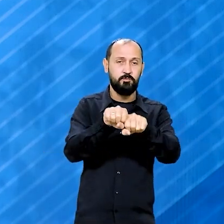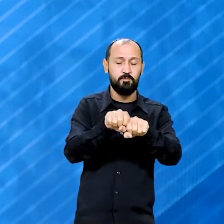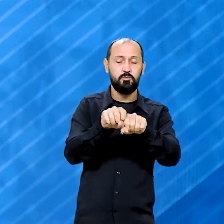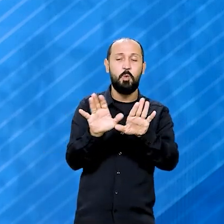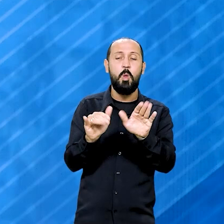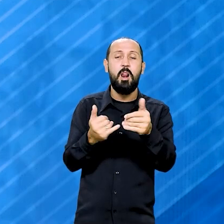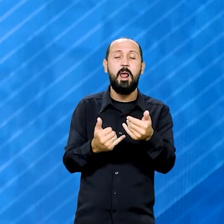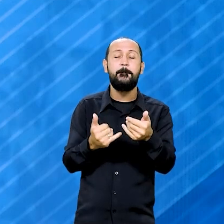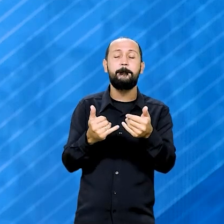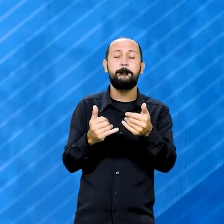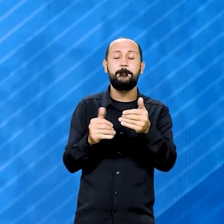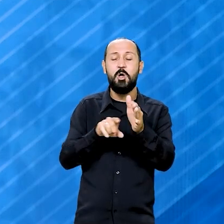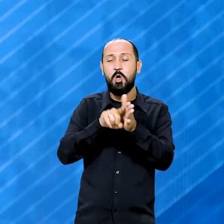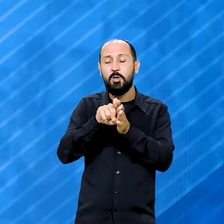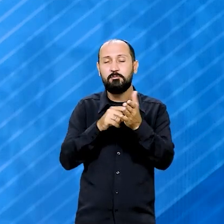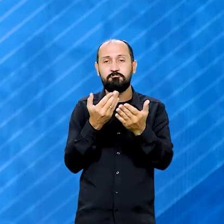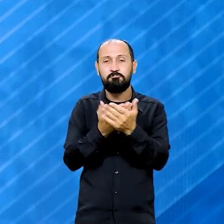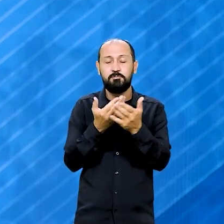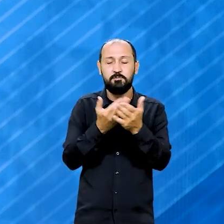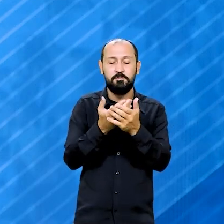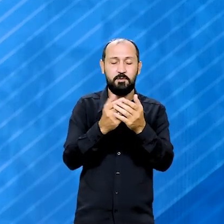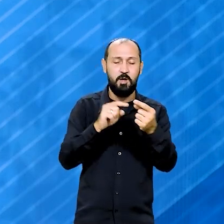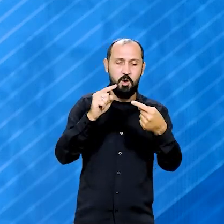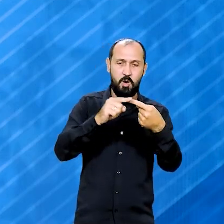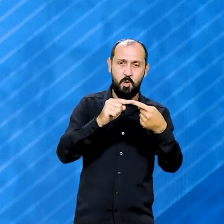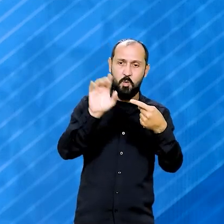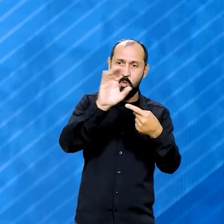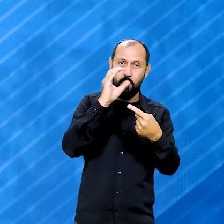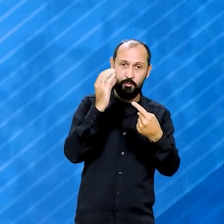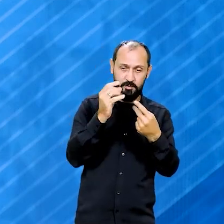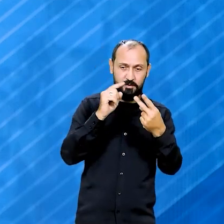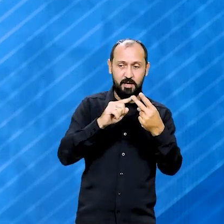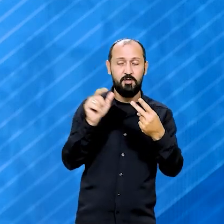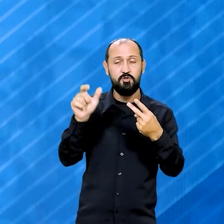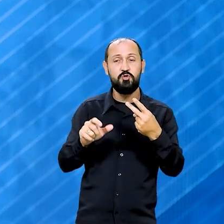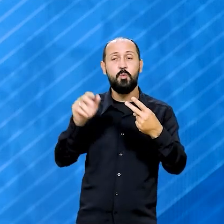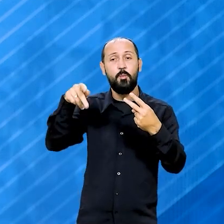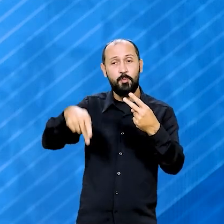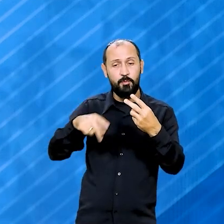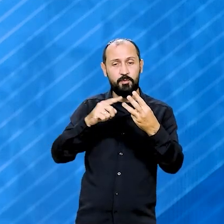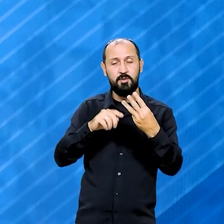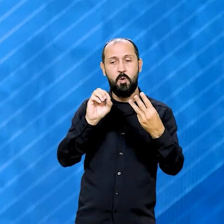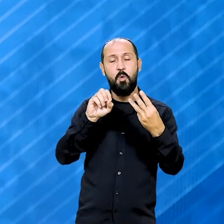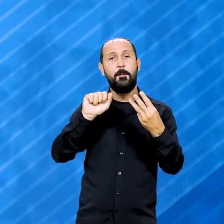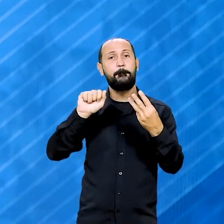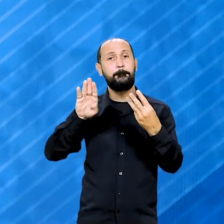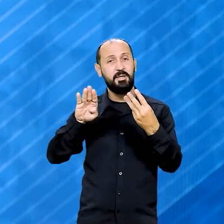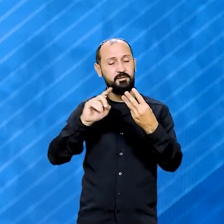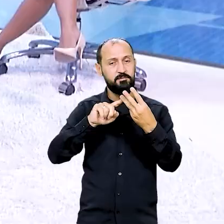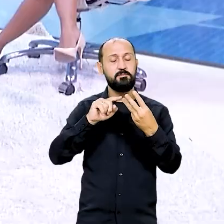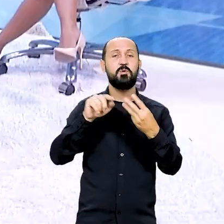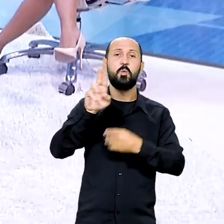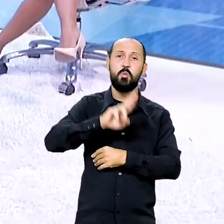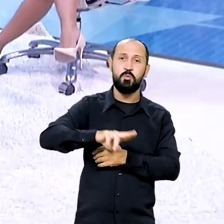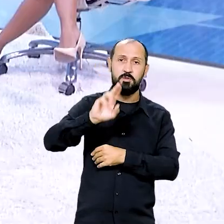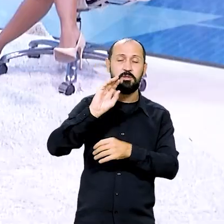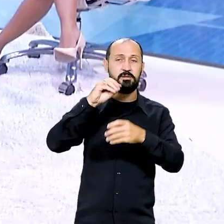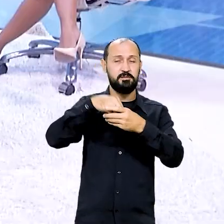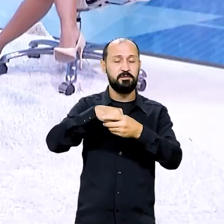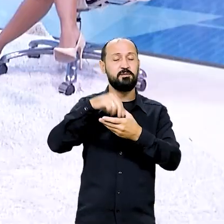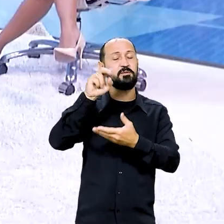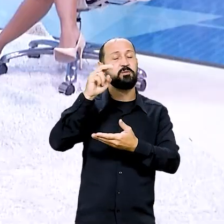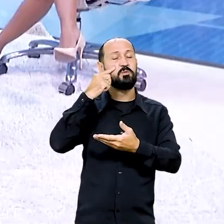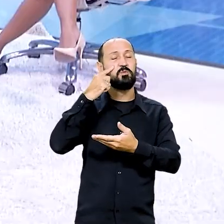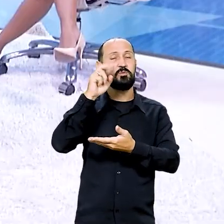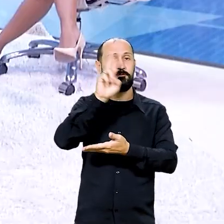conexão através do Laboratório Vivo, que é comunidade, ente público e o autor, que no caso é a OAB. Ele é muito